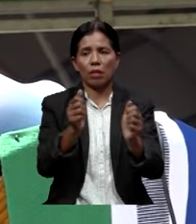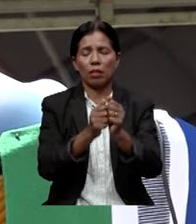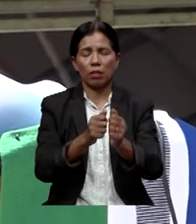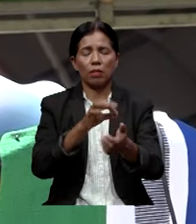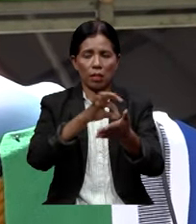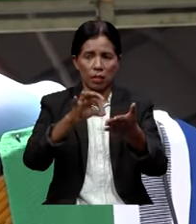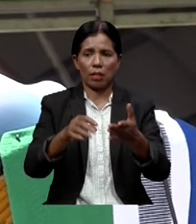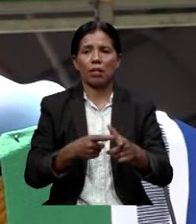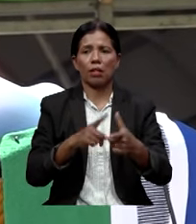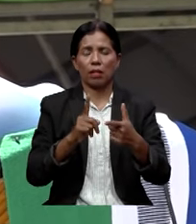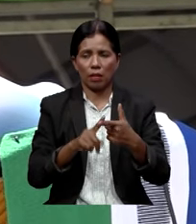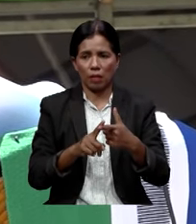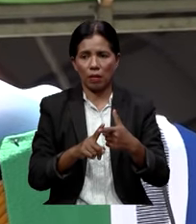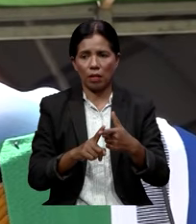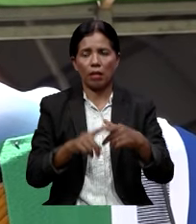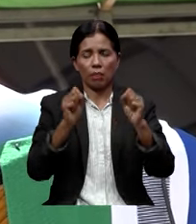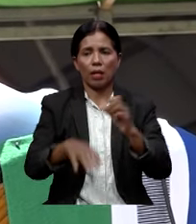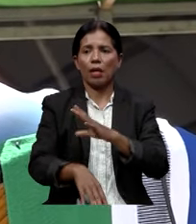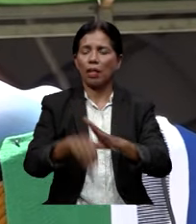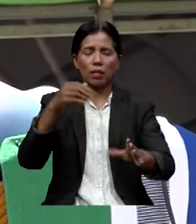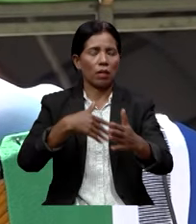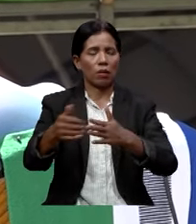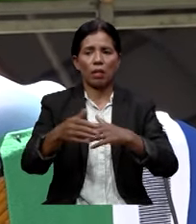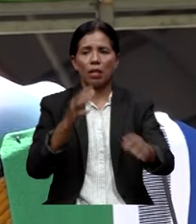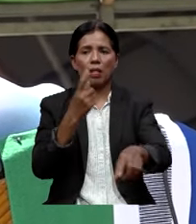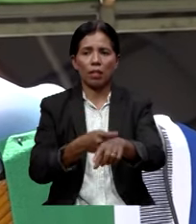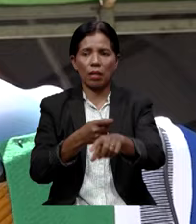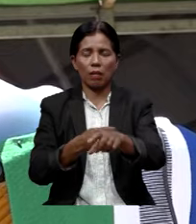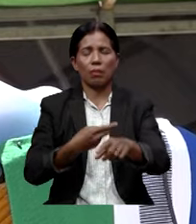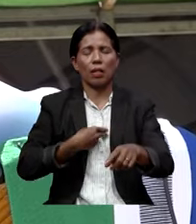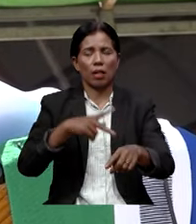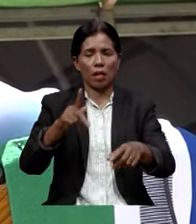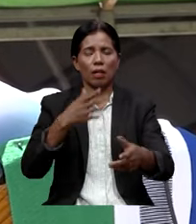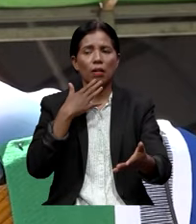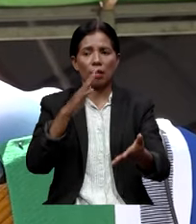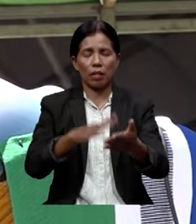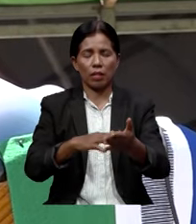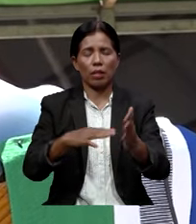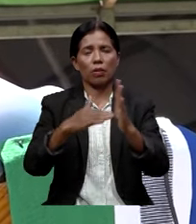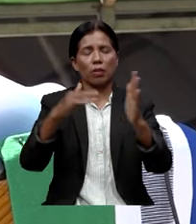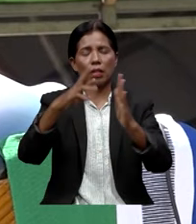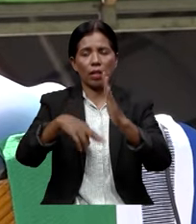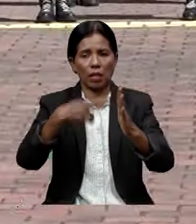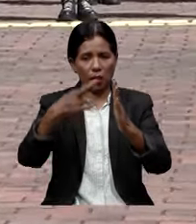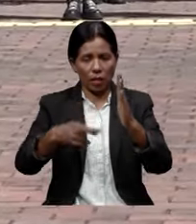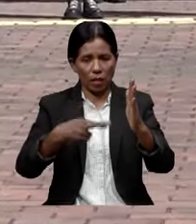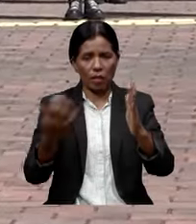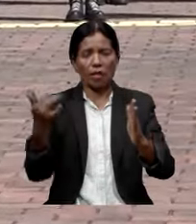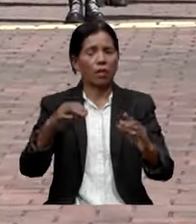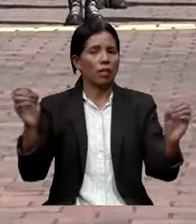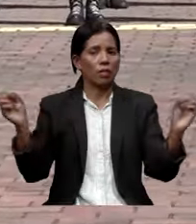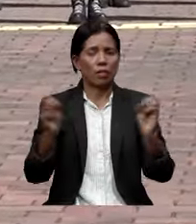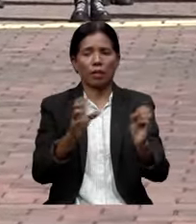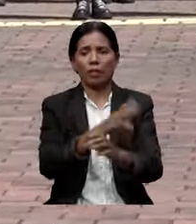contratado. Nune, bele Hassai a qualquer tempo para haluk atne be contra regulamento de disciplina militar, sei lá